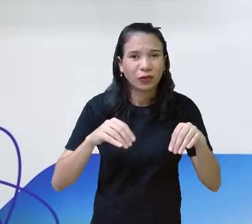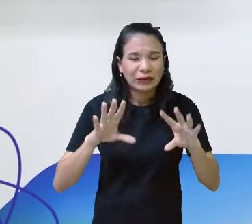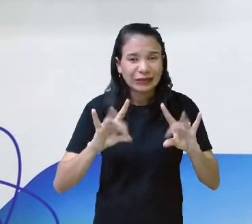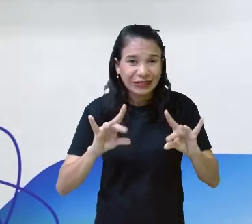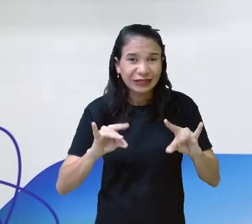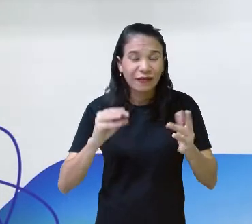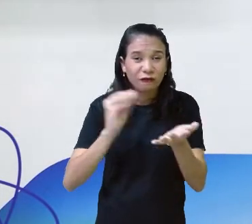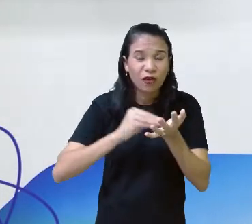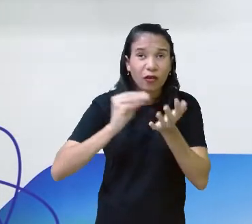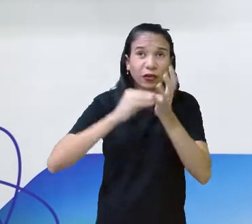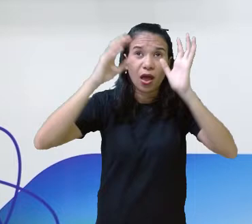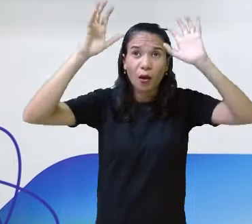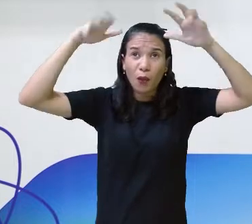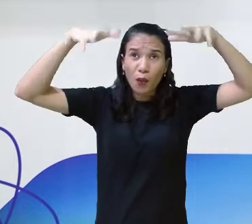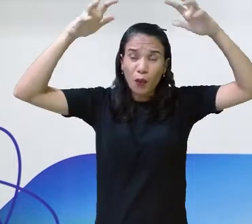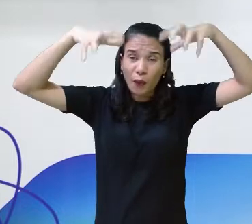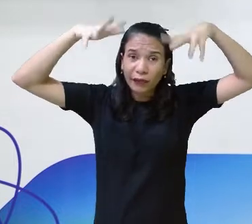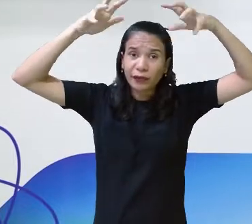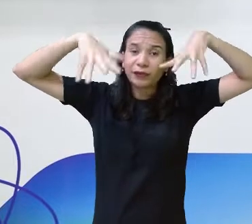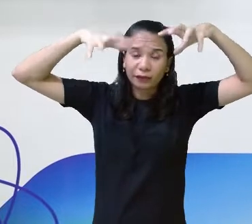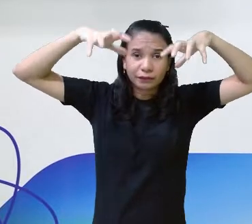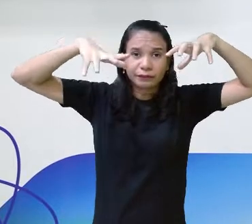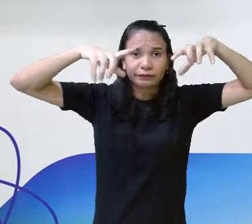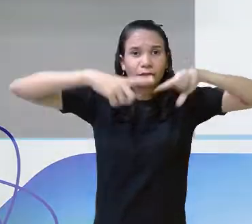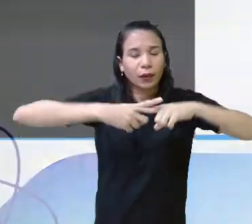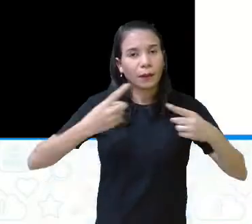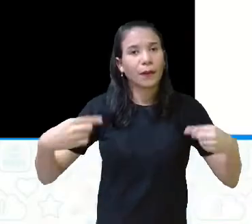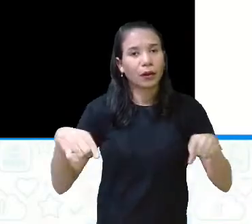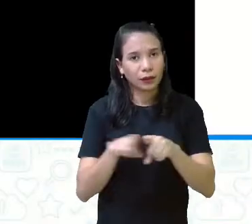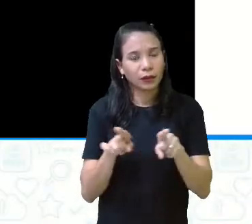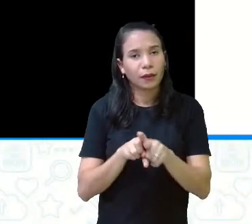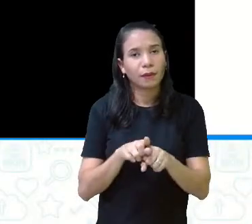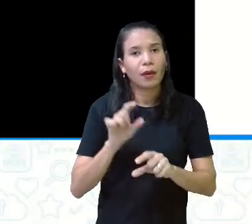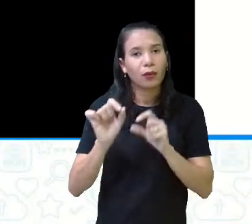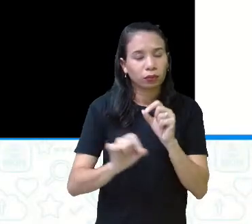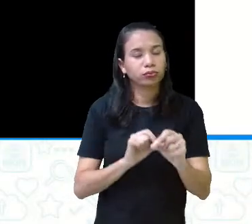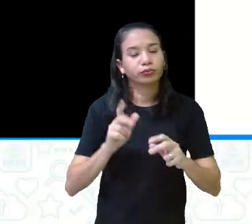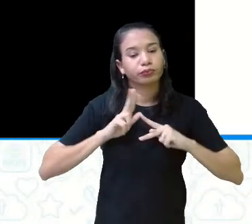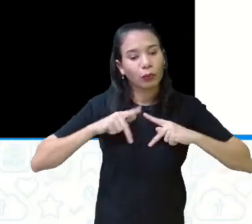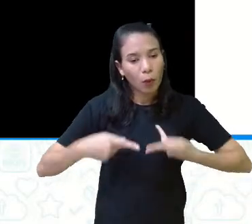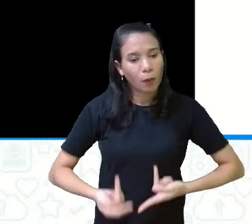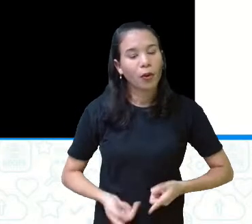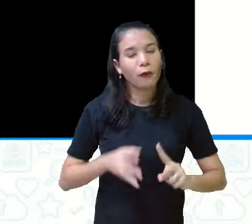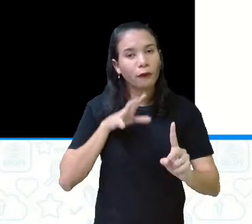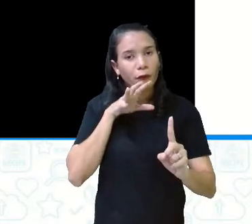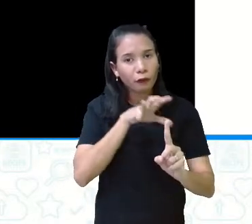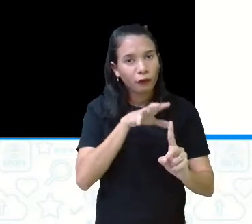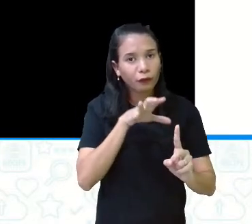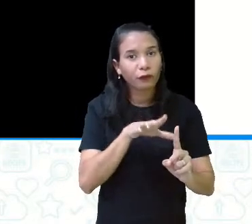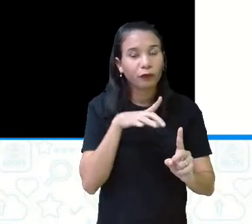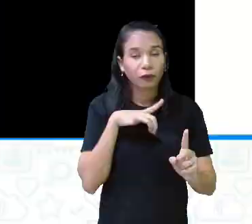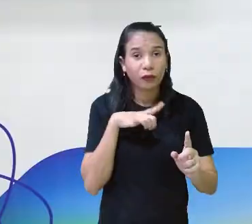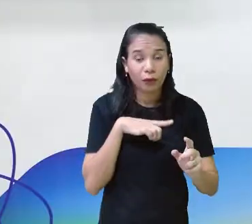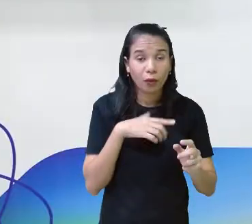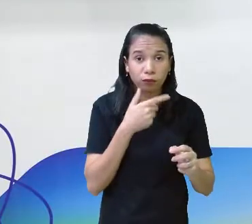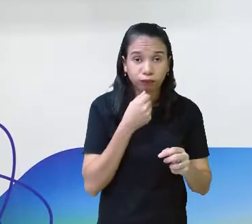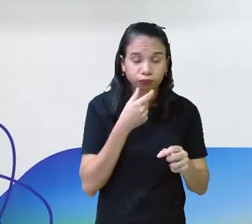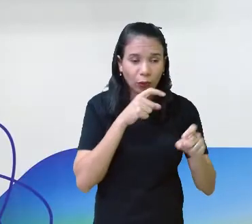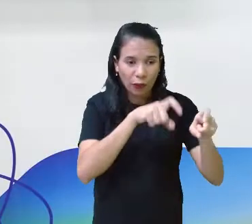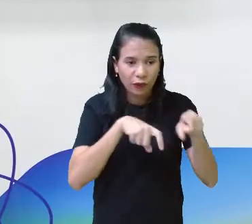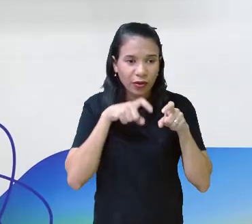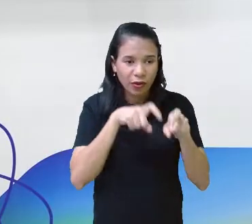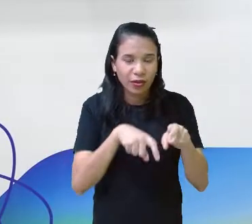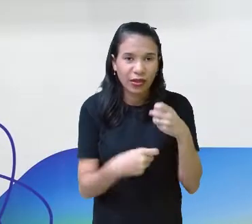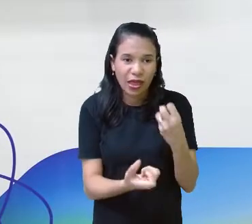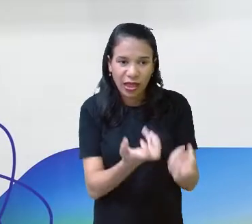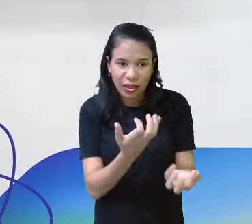período muito tempo sem chuvas, mas também existe o fator ser humano, né? Alguns fazendeiros fazem ali pequenas queimadas